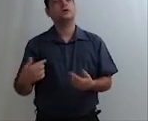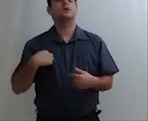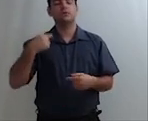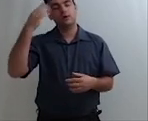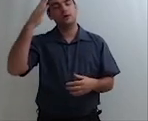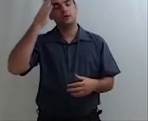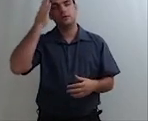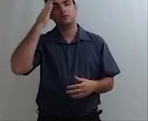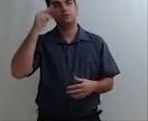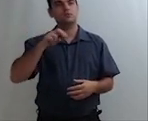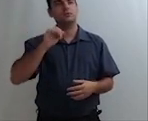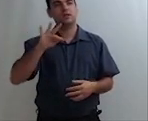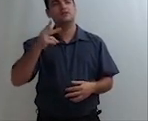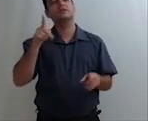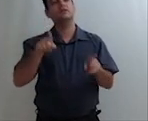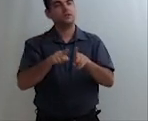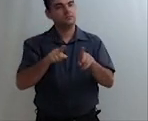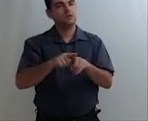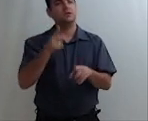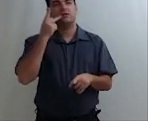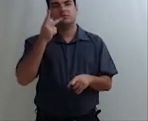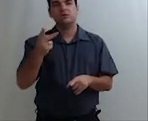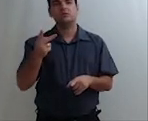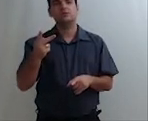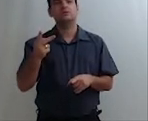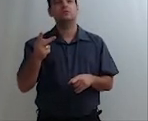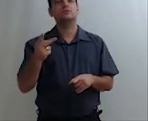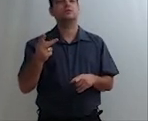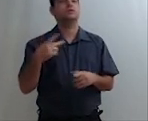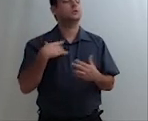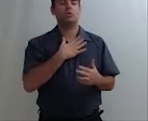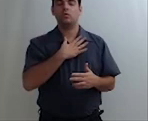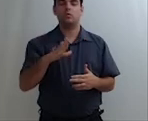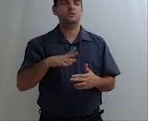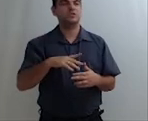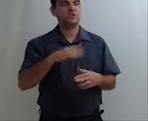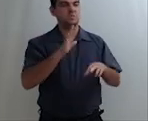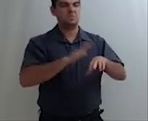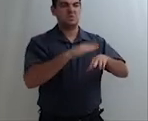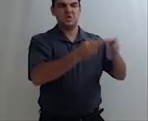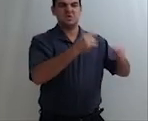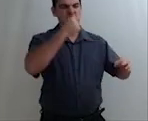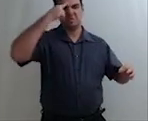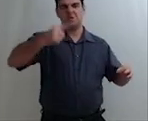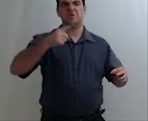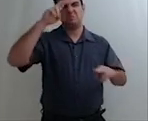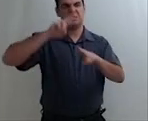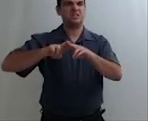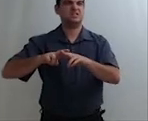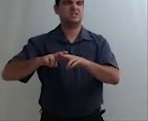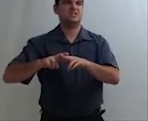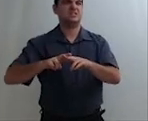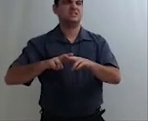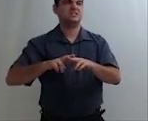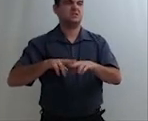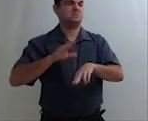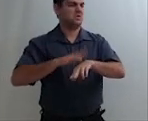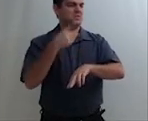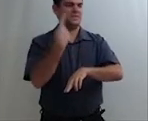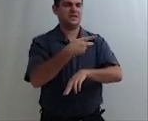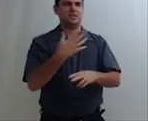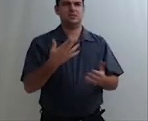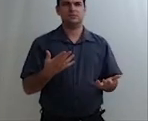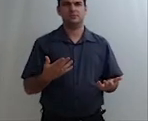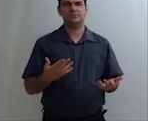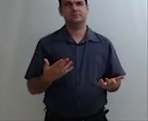já internou ser contrária a prisão de ofício Inclusive eu acho que fica claro que a próxima a própria e a maioria inclusive